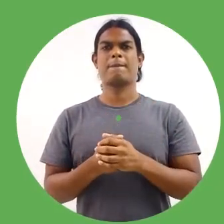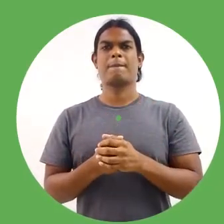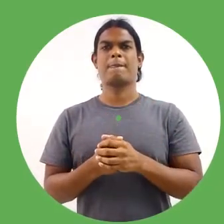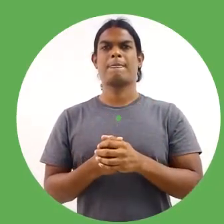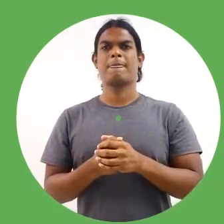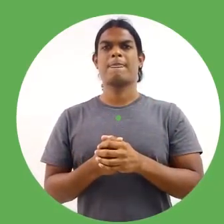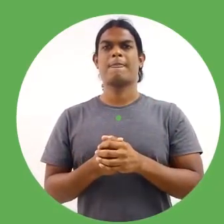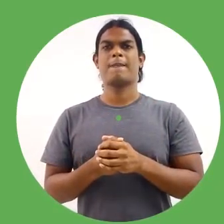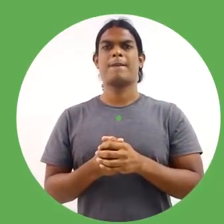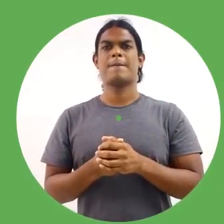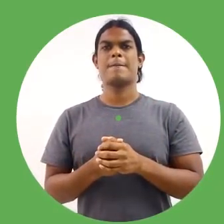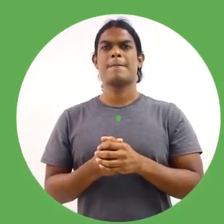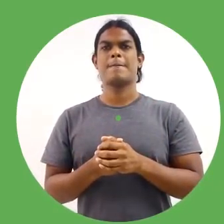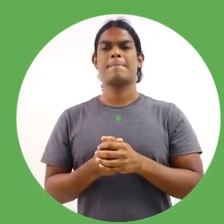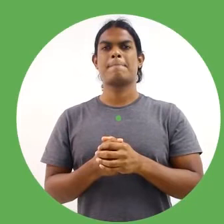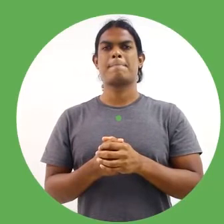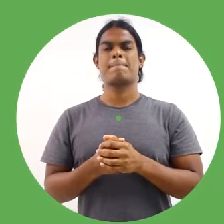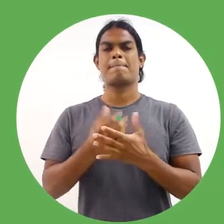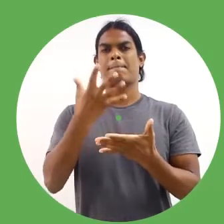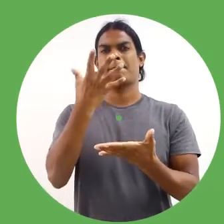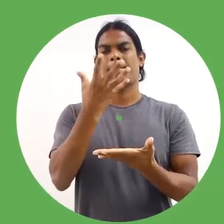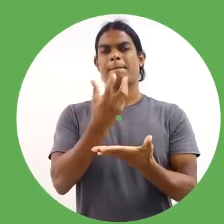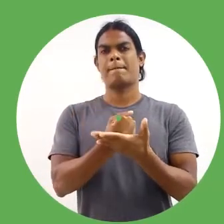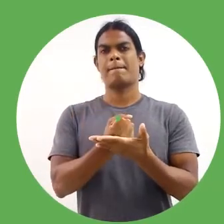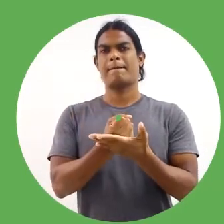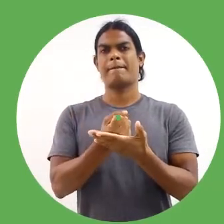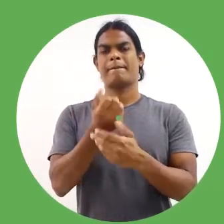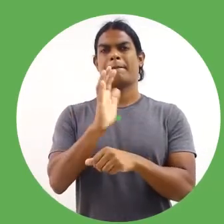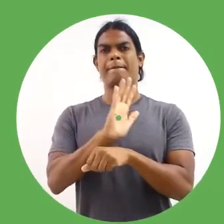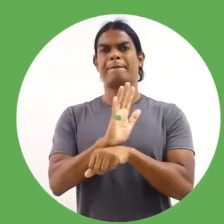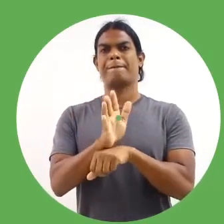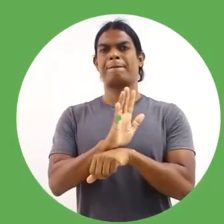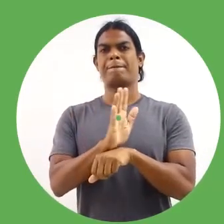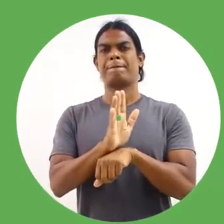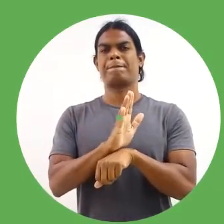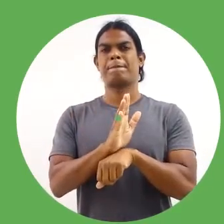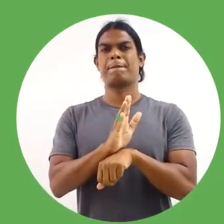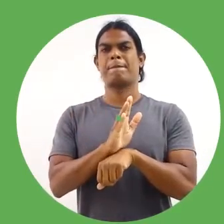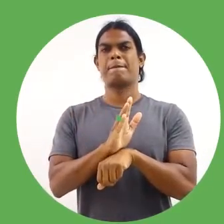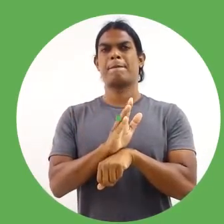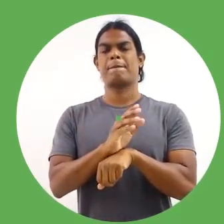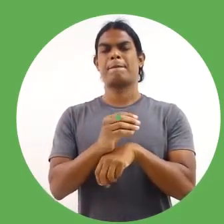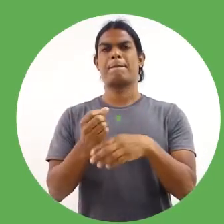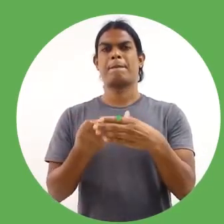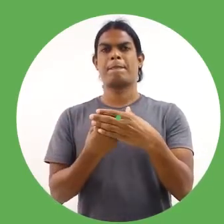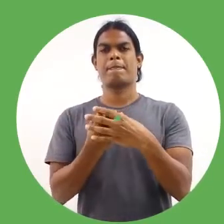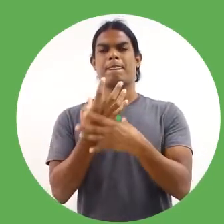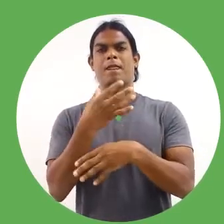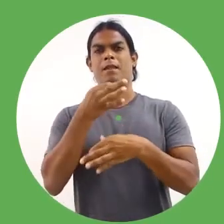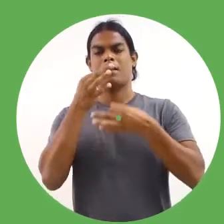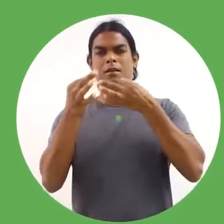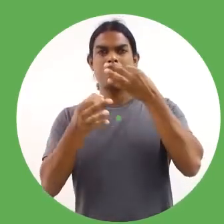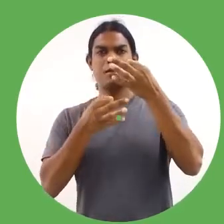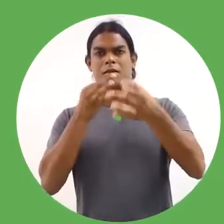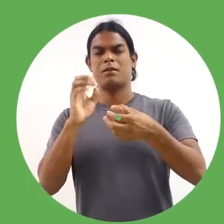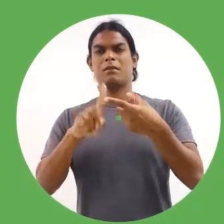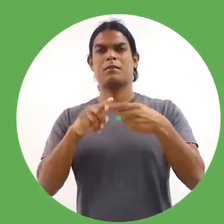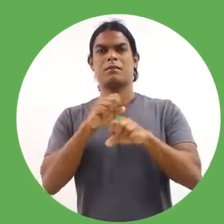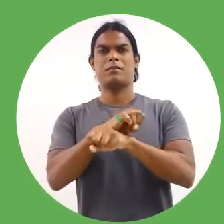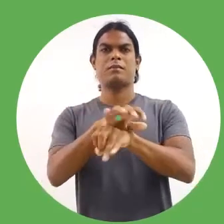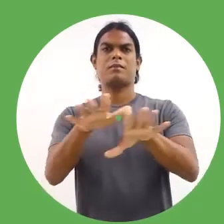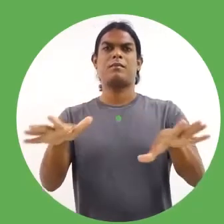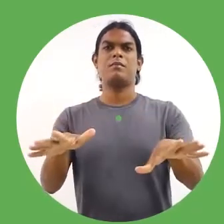conta, download de vídeos e criação de comentários, além de